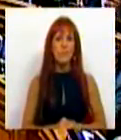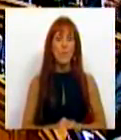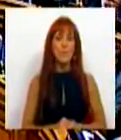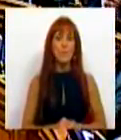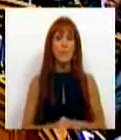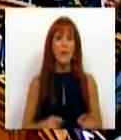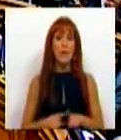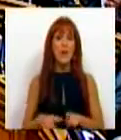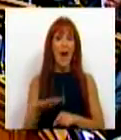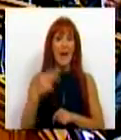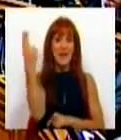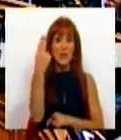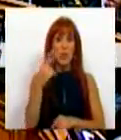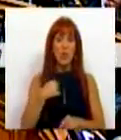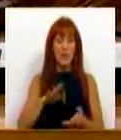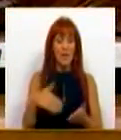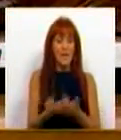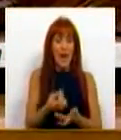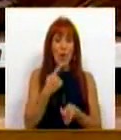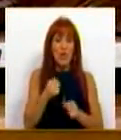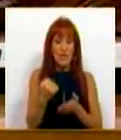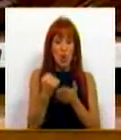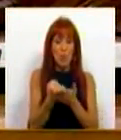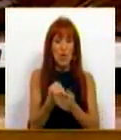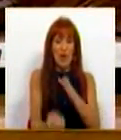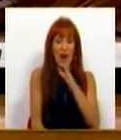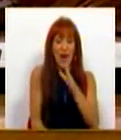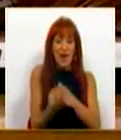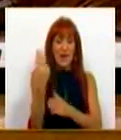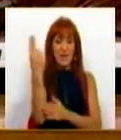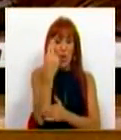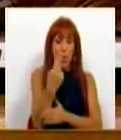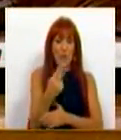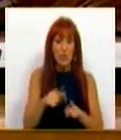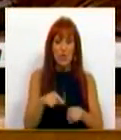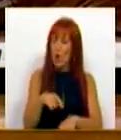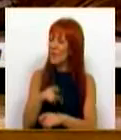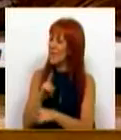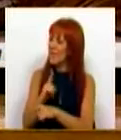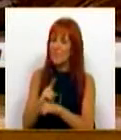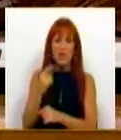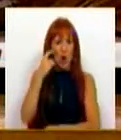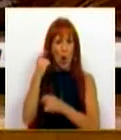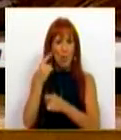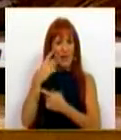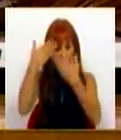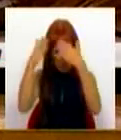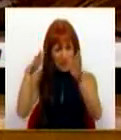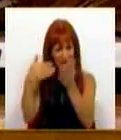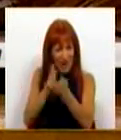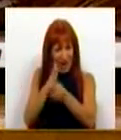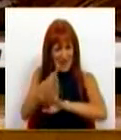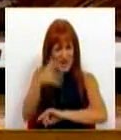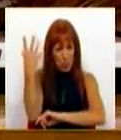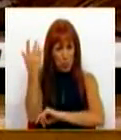No domínio das artes, repõem-se os apoios à criação artística, ao mesmo tempo que se procura democratizar o